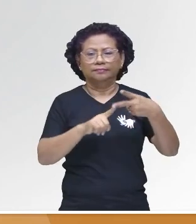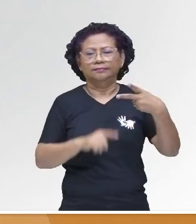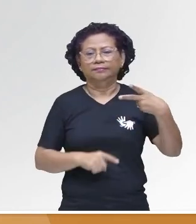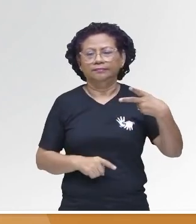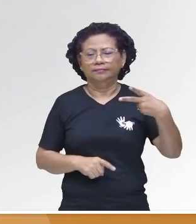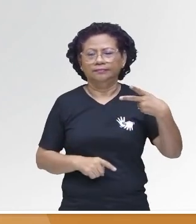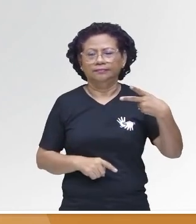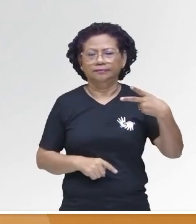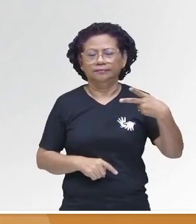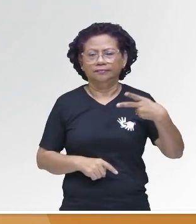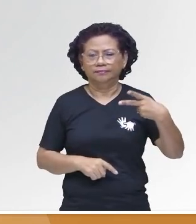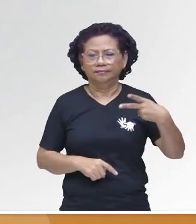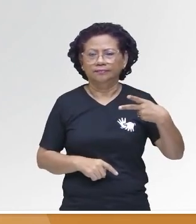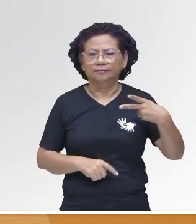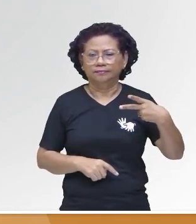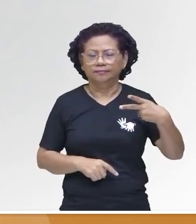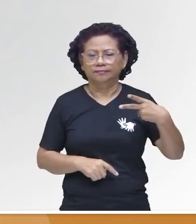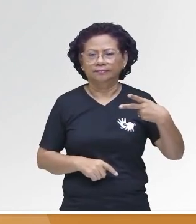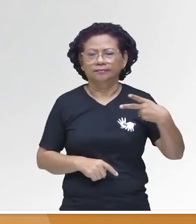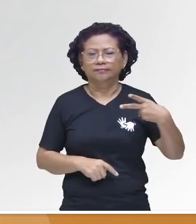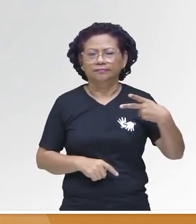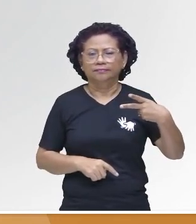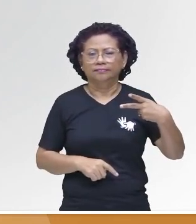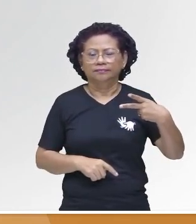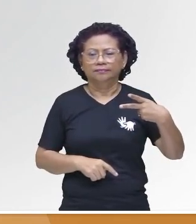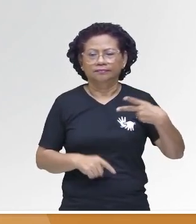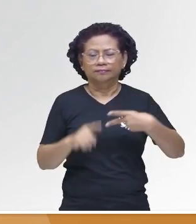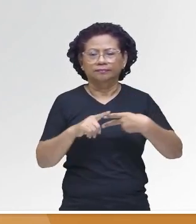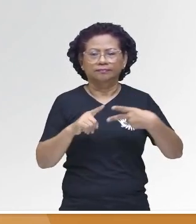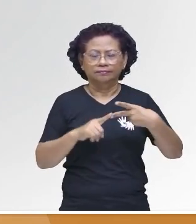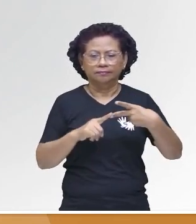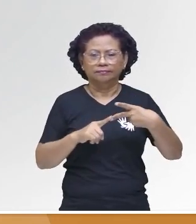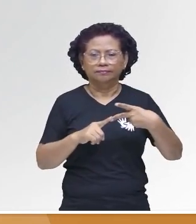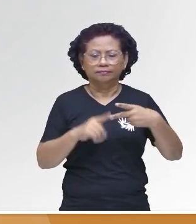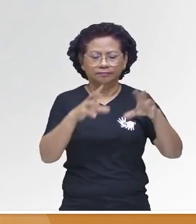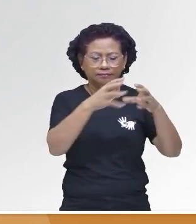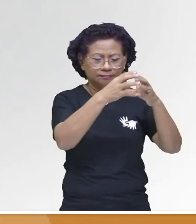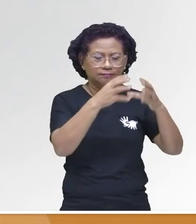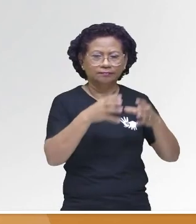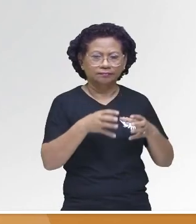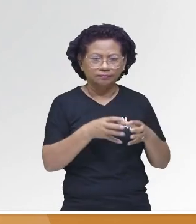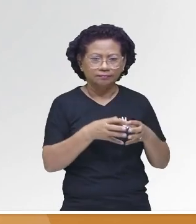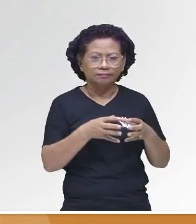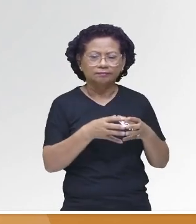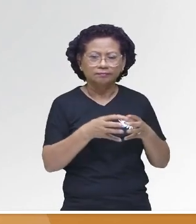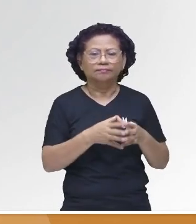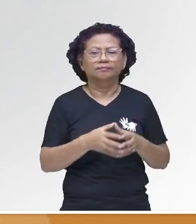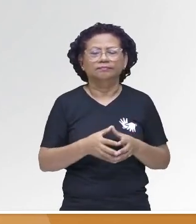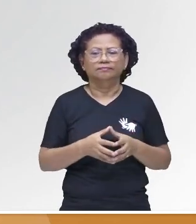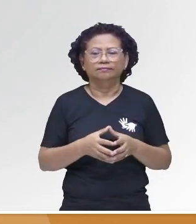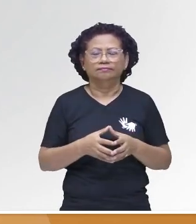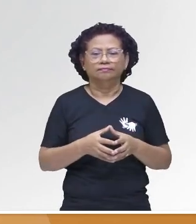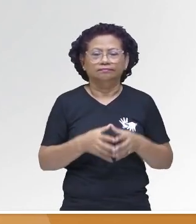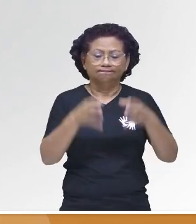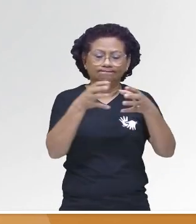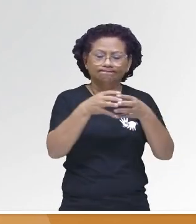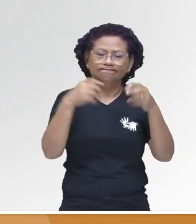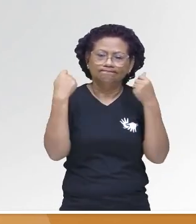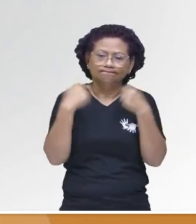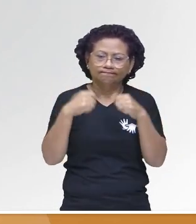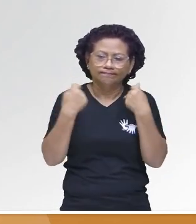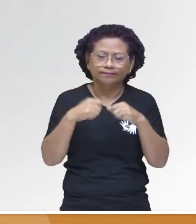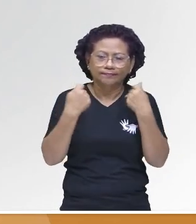Partido Liberal. E esses 2 partidos chegaram a uma conclusão. Nós precisamos de